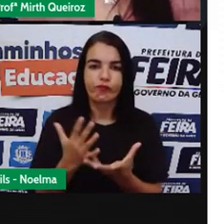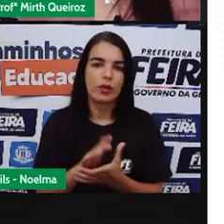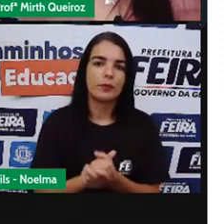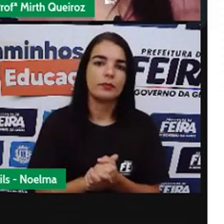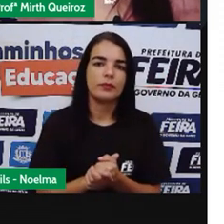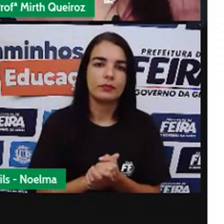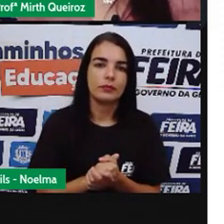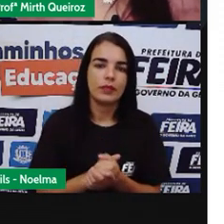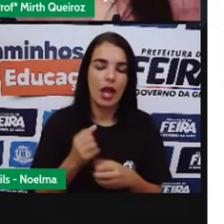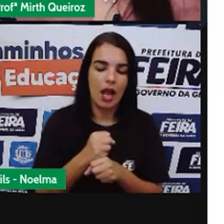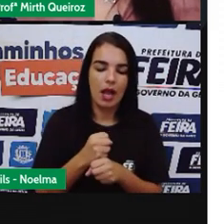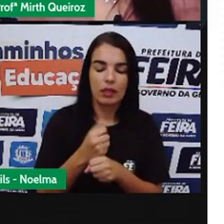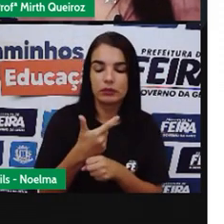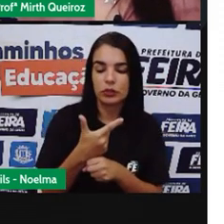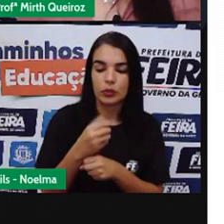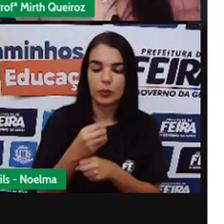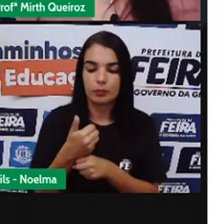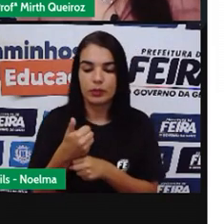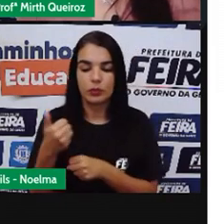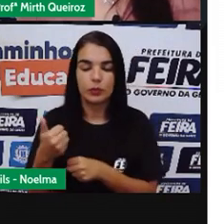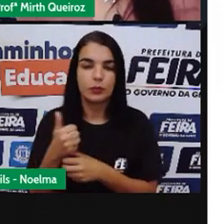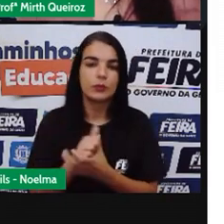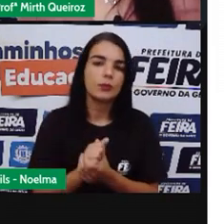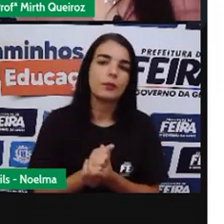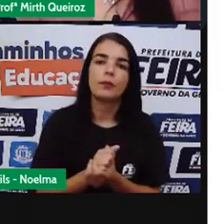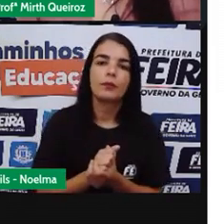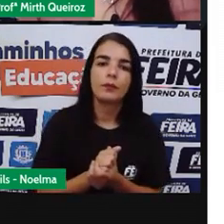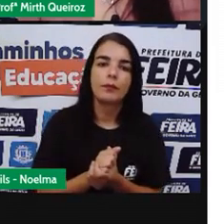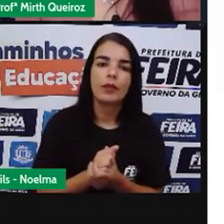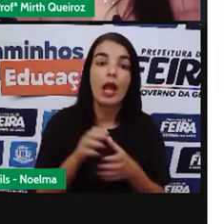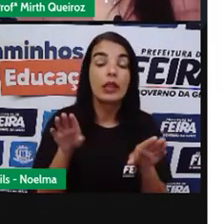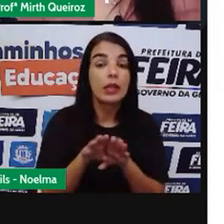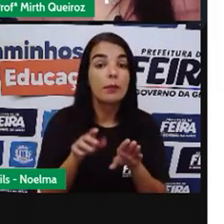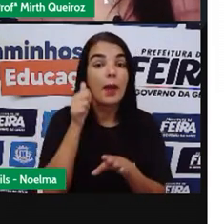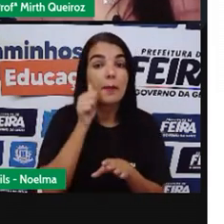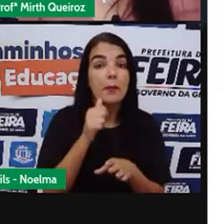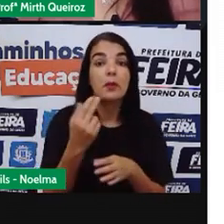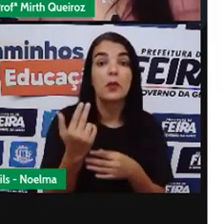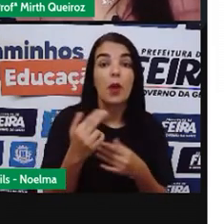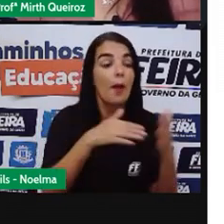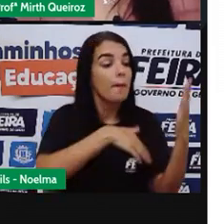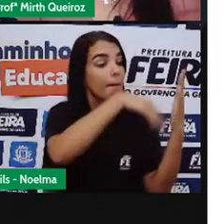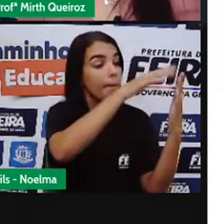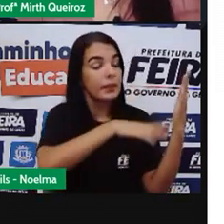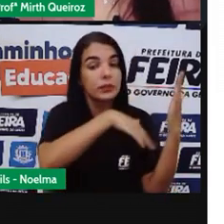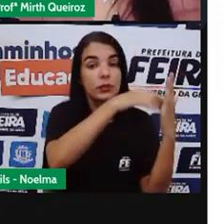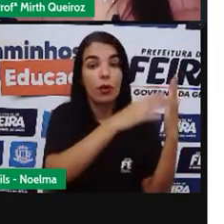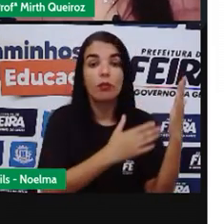feita em 2001. A mesma pintora, ela fez aí Riacho do Outono,